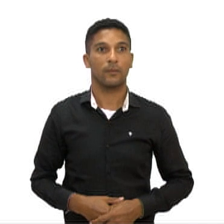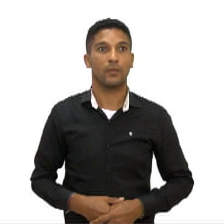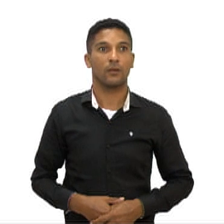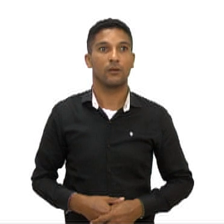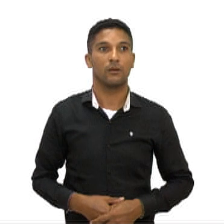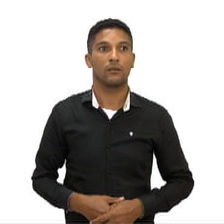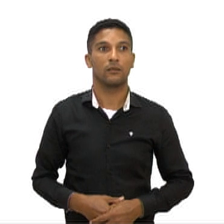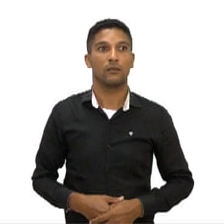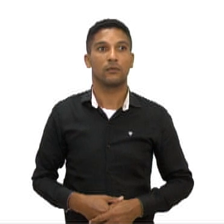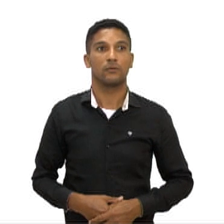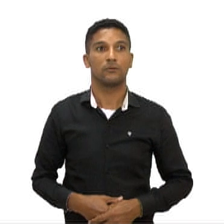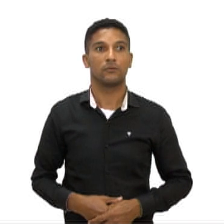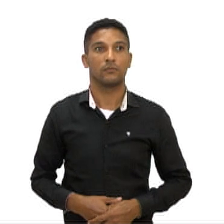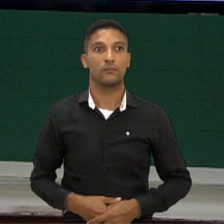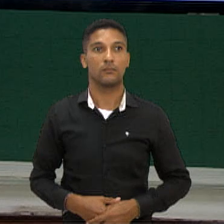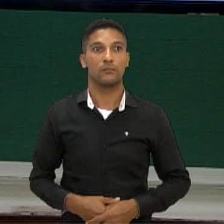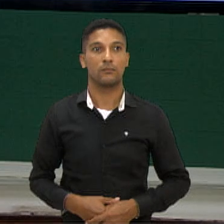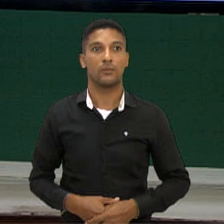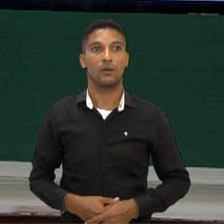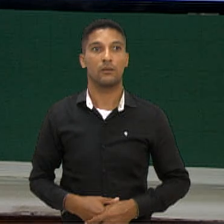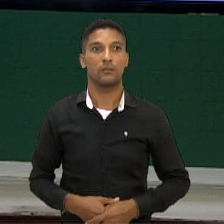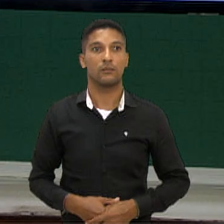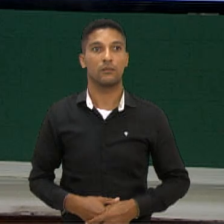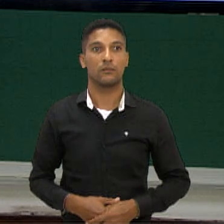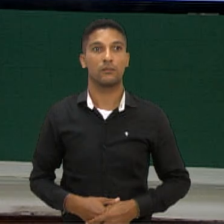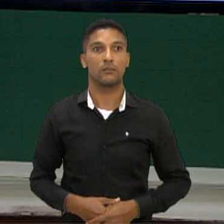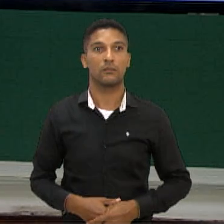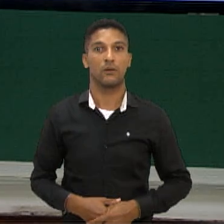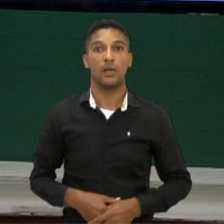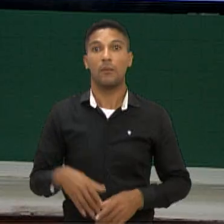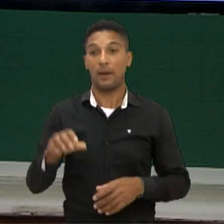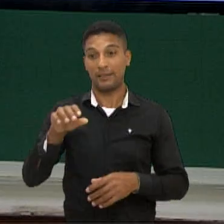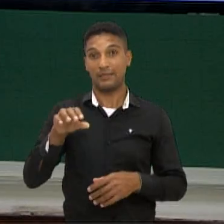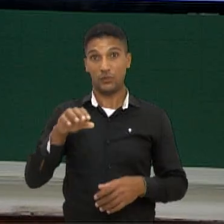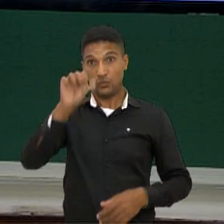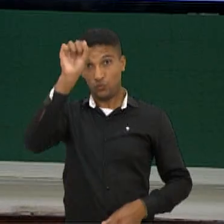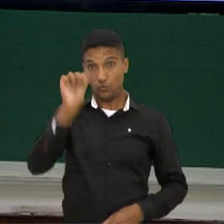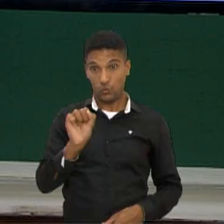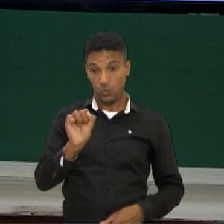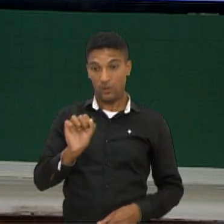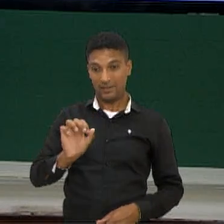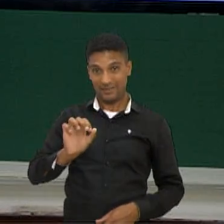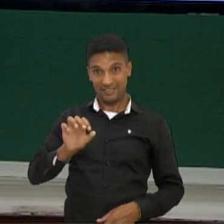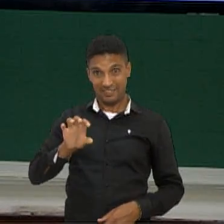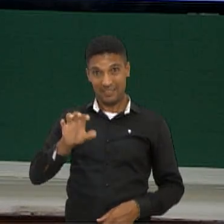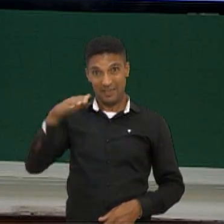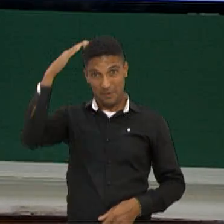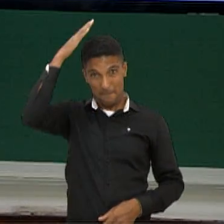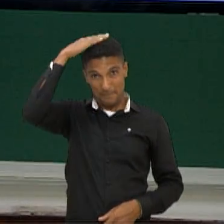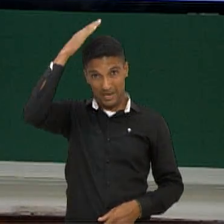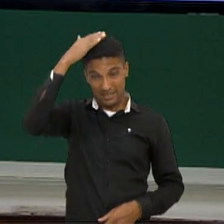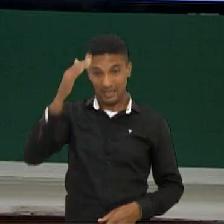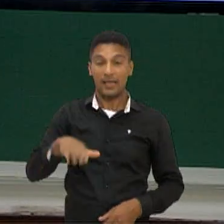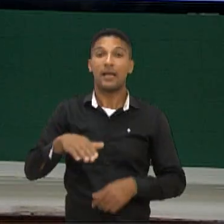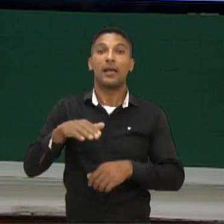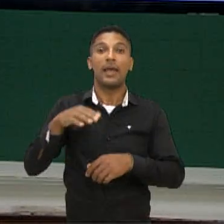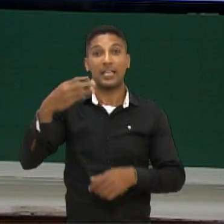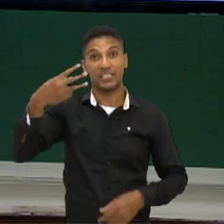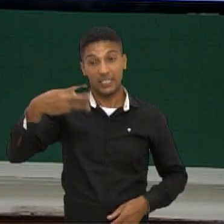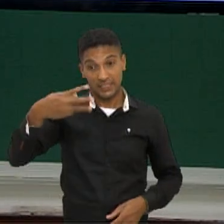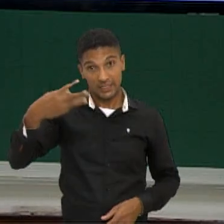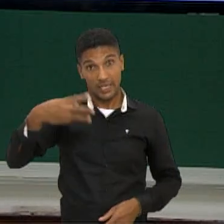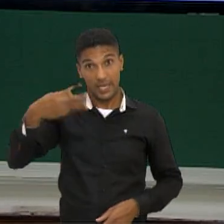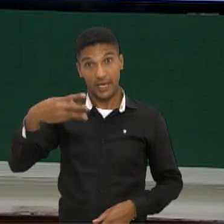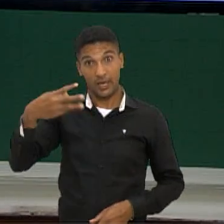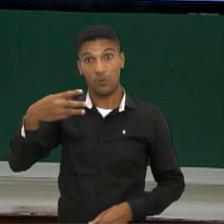que a região norte e a região centro-oeste. Lembrem que a região sudeste, ela é a